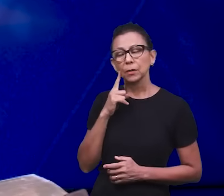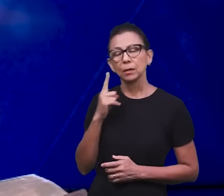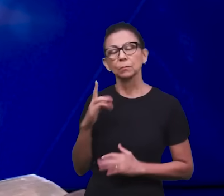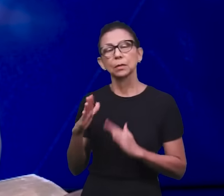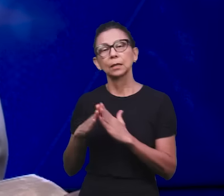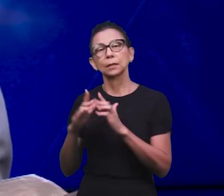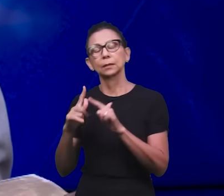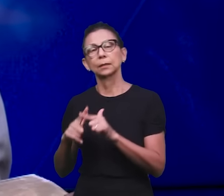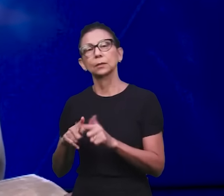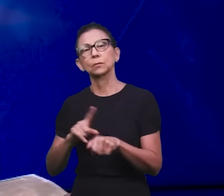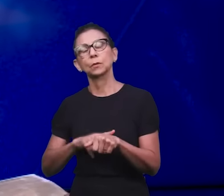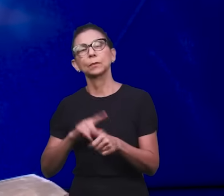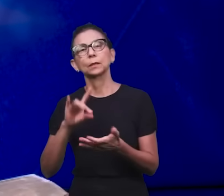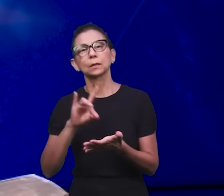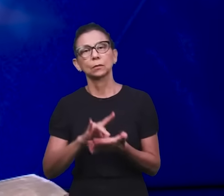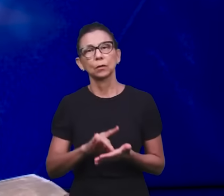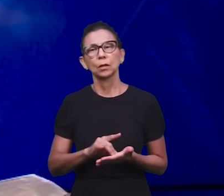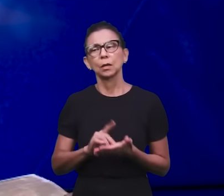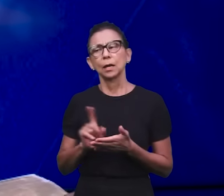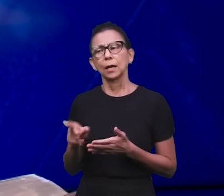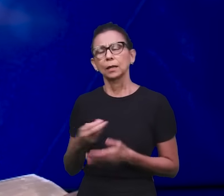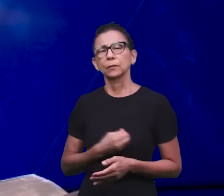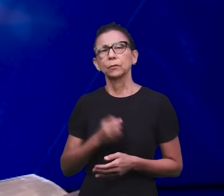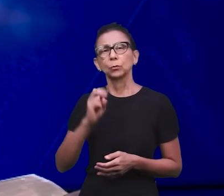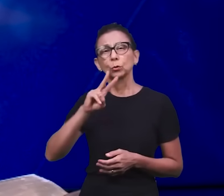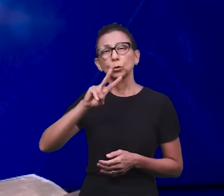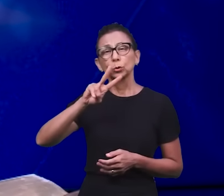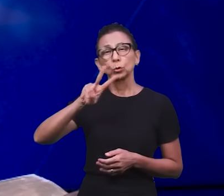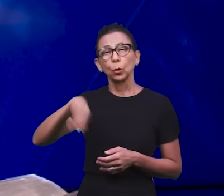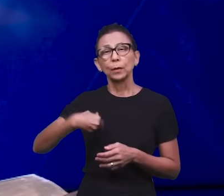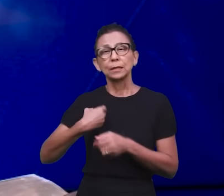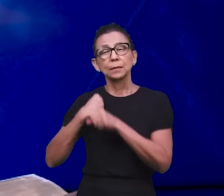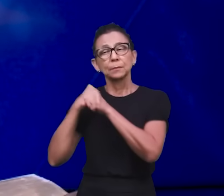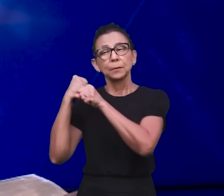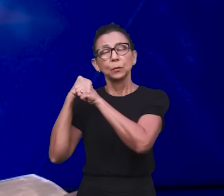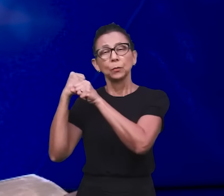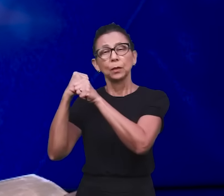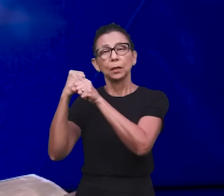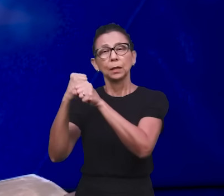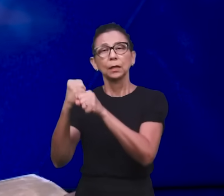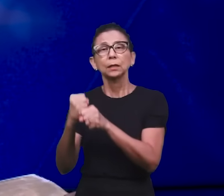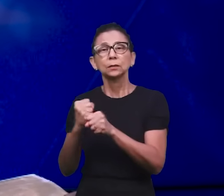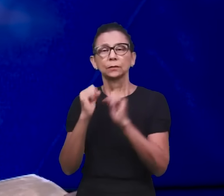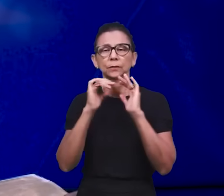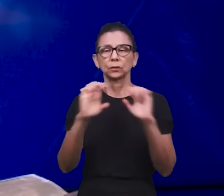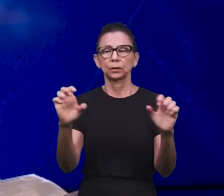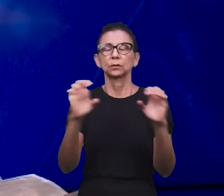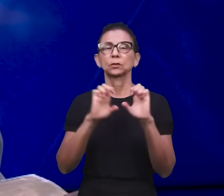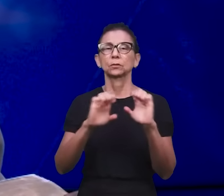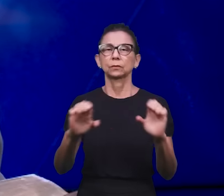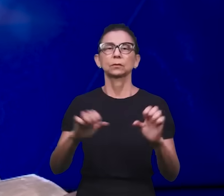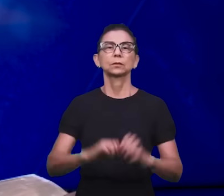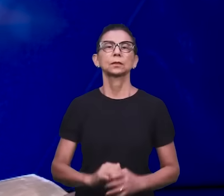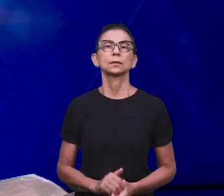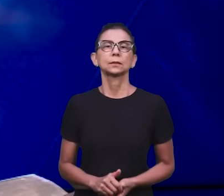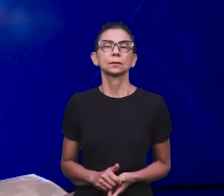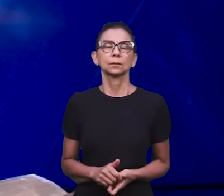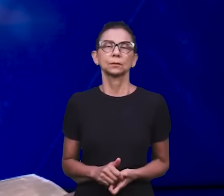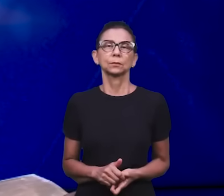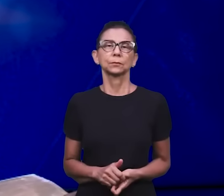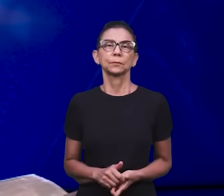momento atual, nós veremos que a igreja viveu 2000 anos semeando. Agora, o que está sendo feito